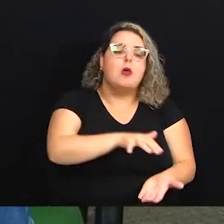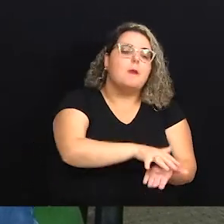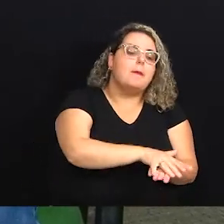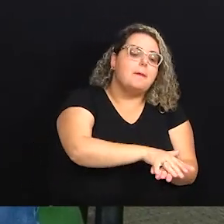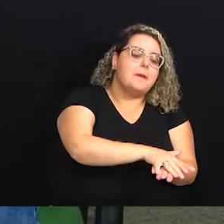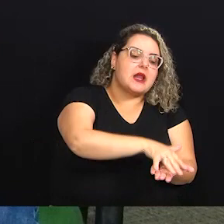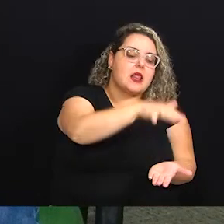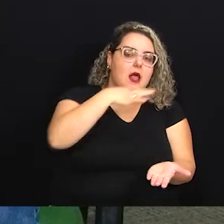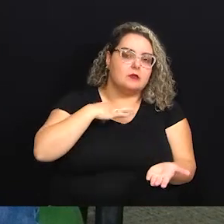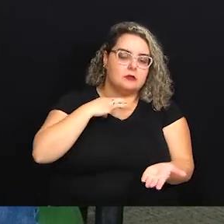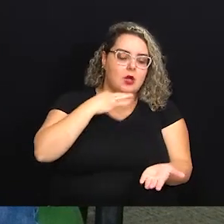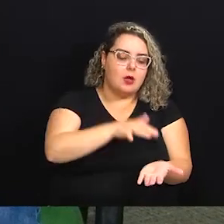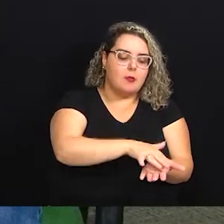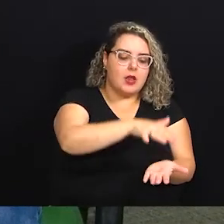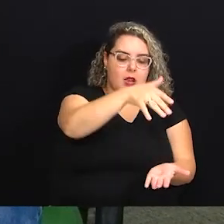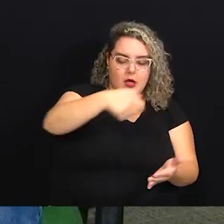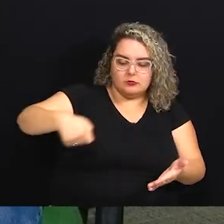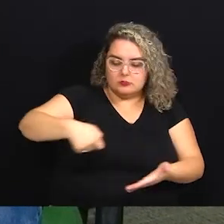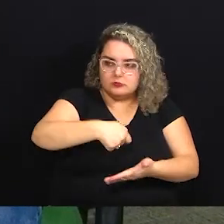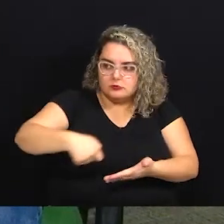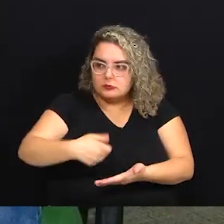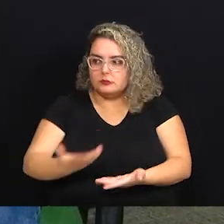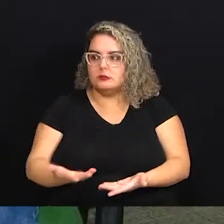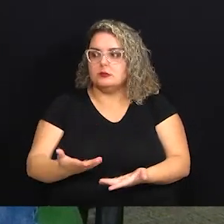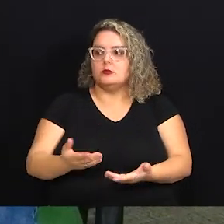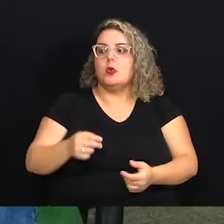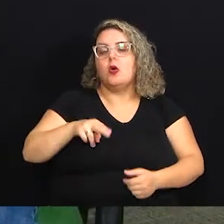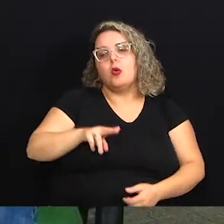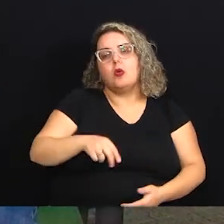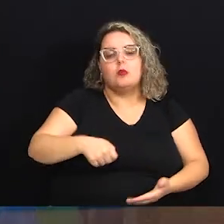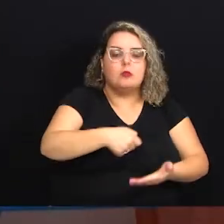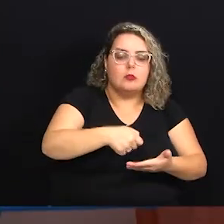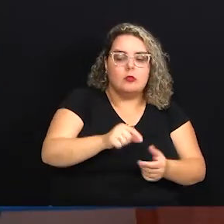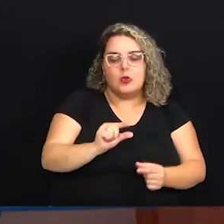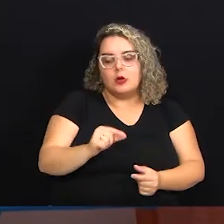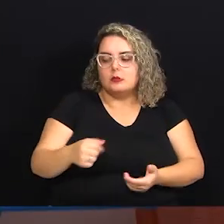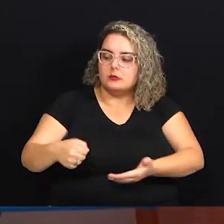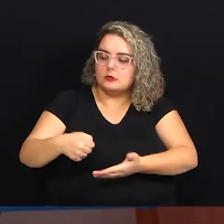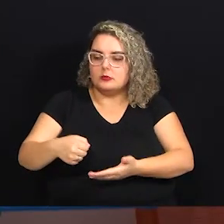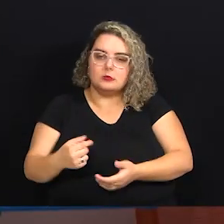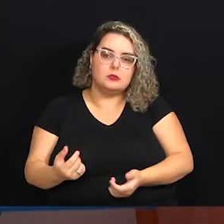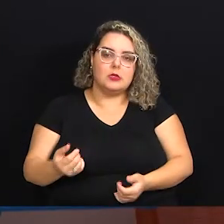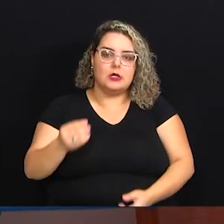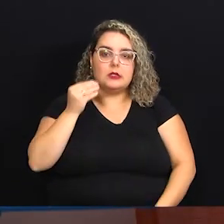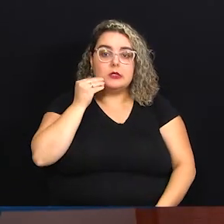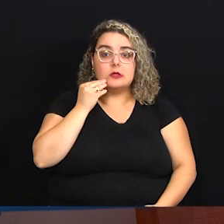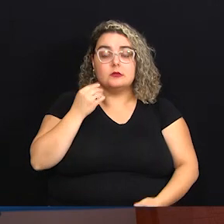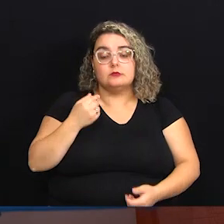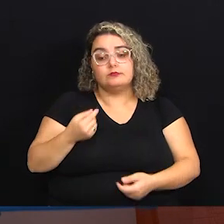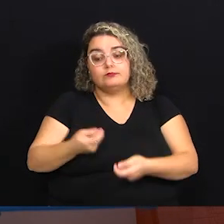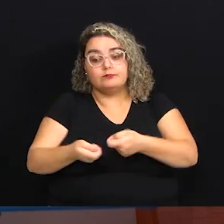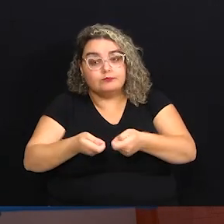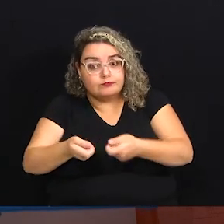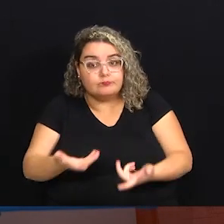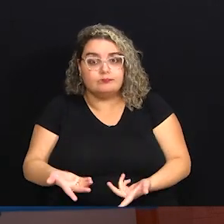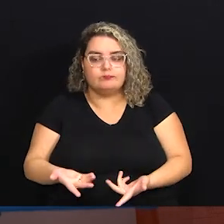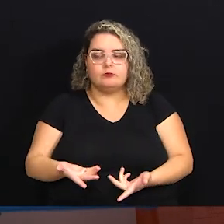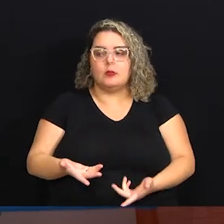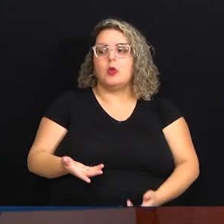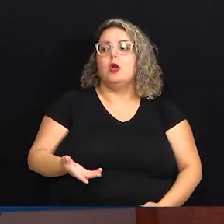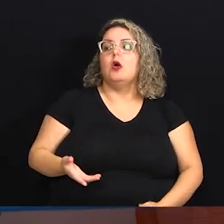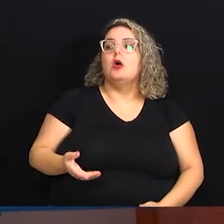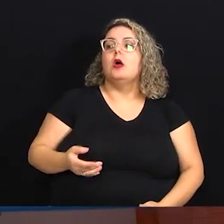Juntar bastante roupa para gomar tudo de uma vez ou gomar aos poucos para tentar aí economizar?